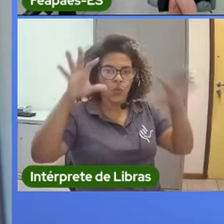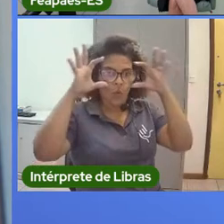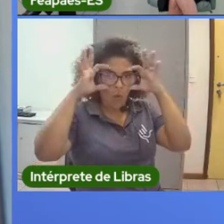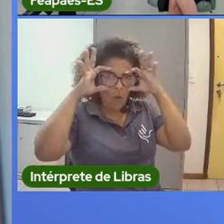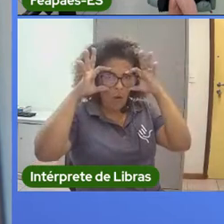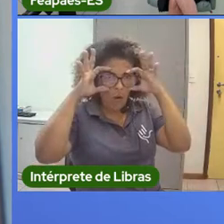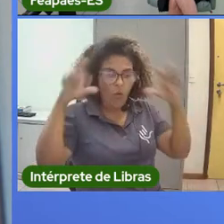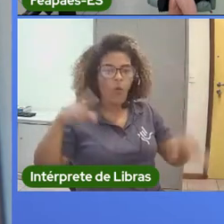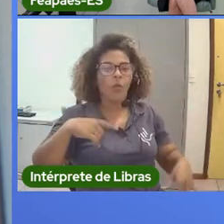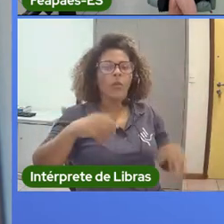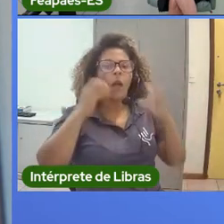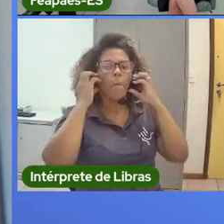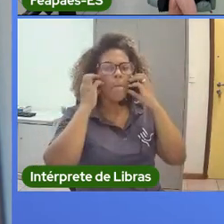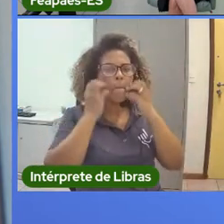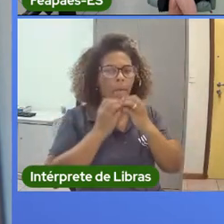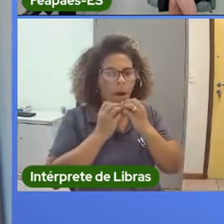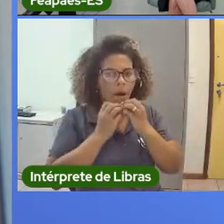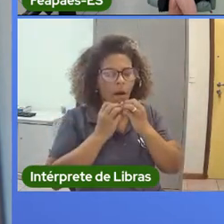tenho uma barba,